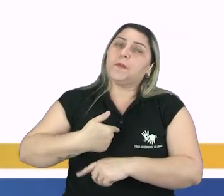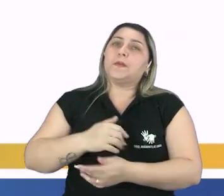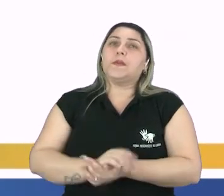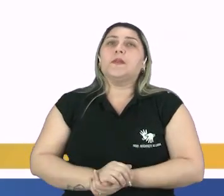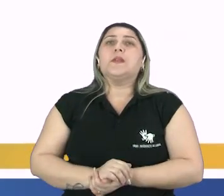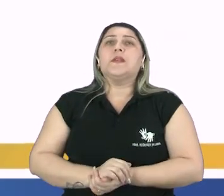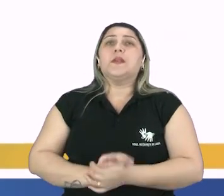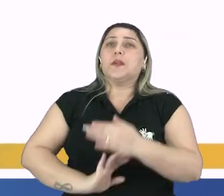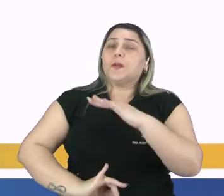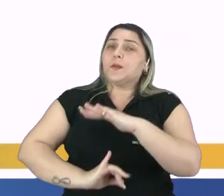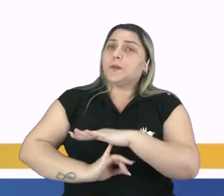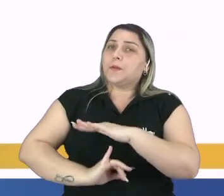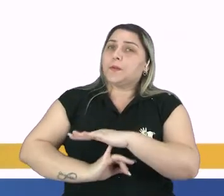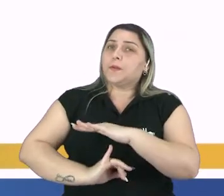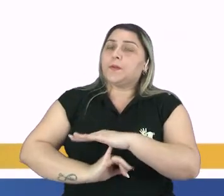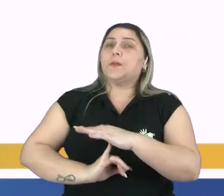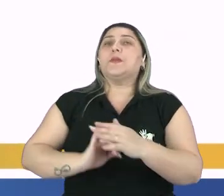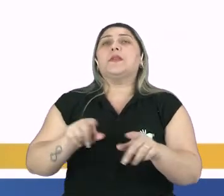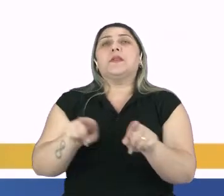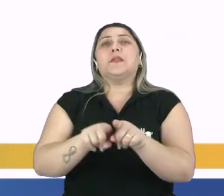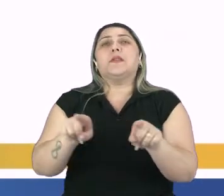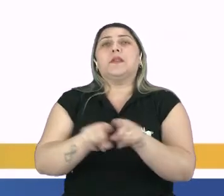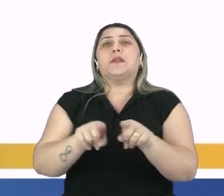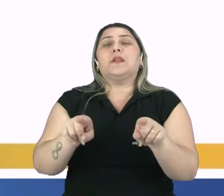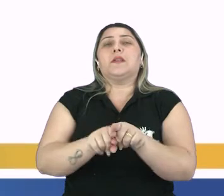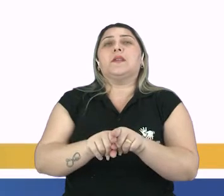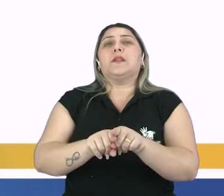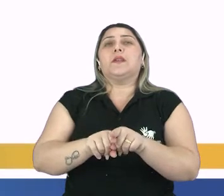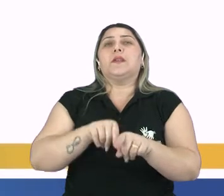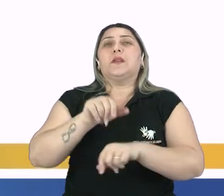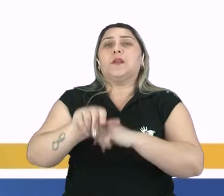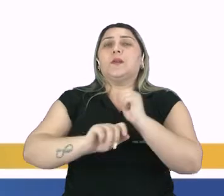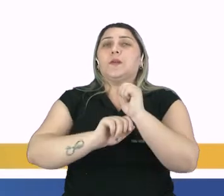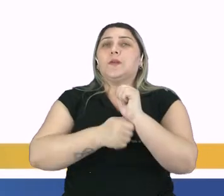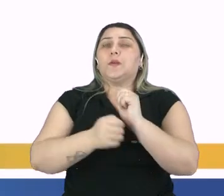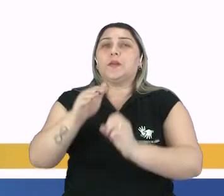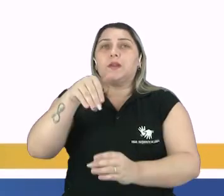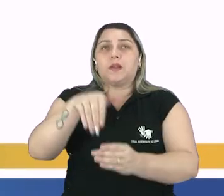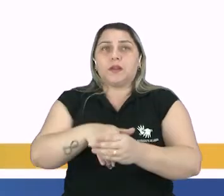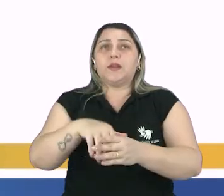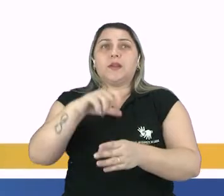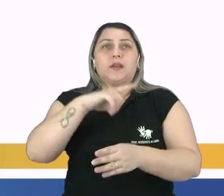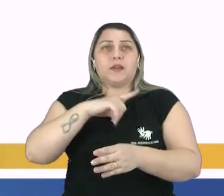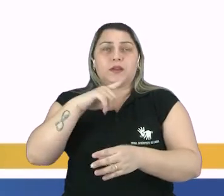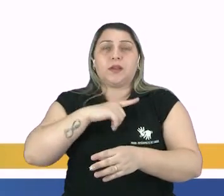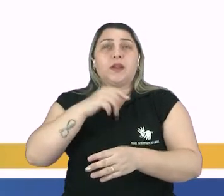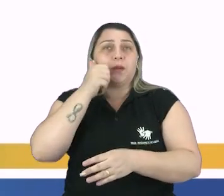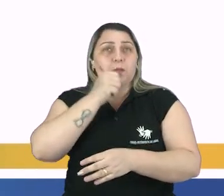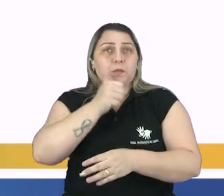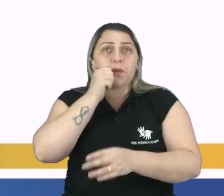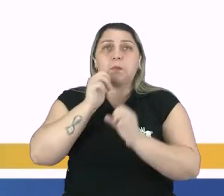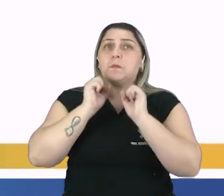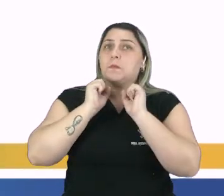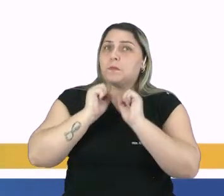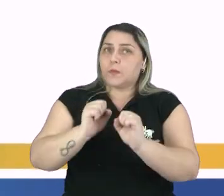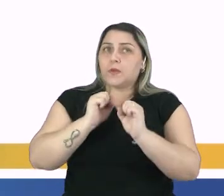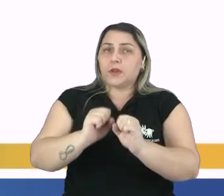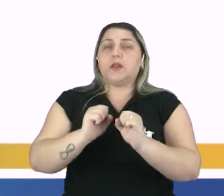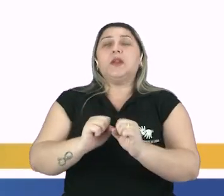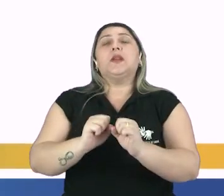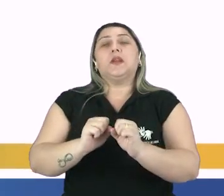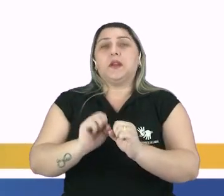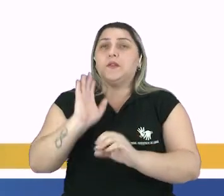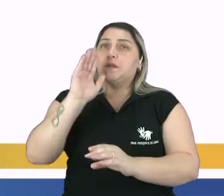que constitucionalmente e também através da reforma do Código Eleitoral estabeleceu que as mulheres poderiam passar a